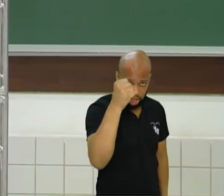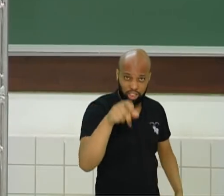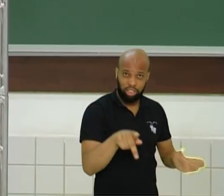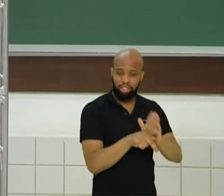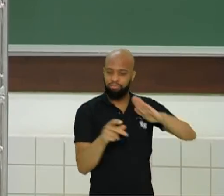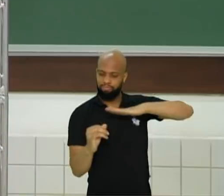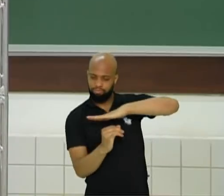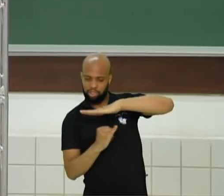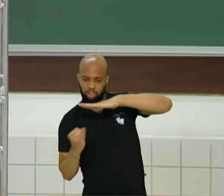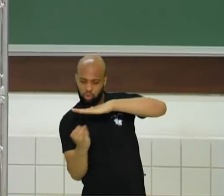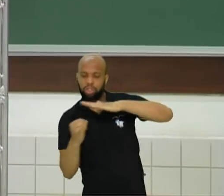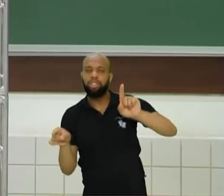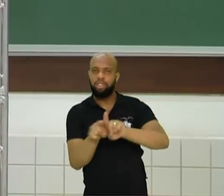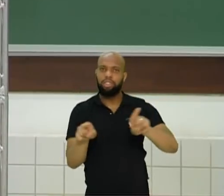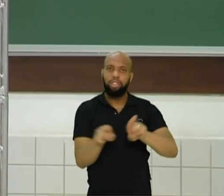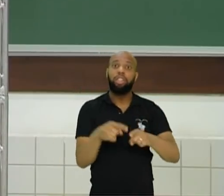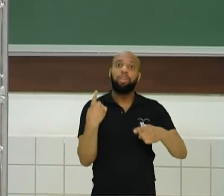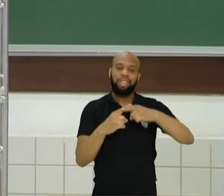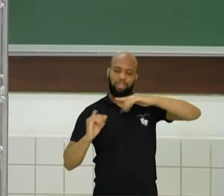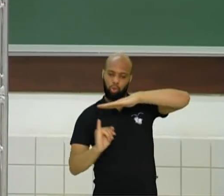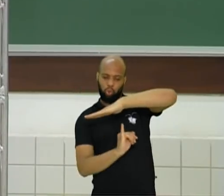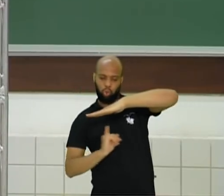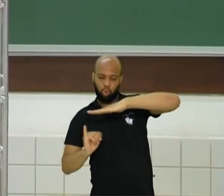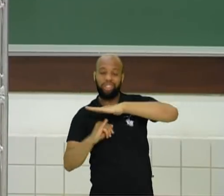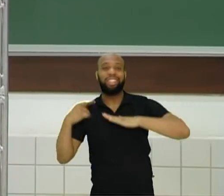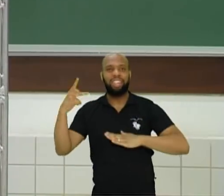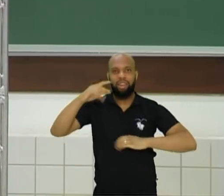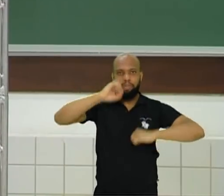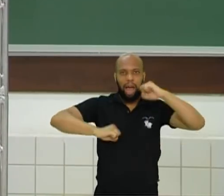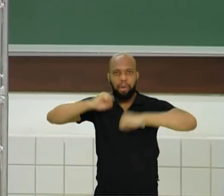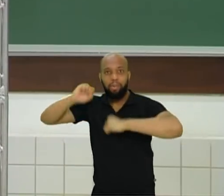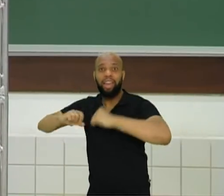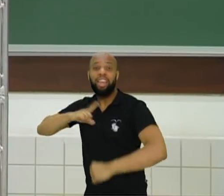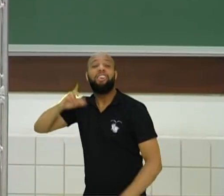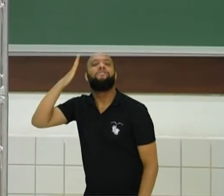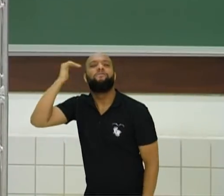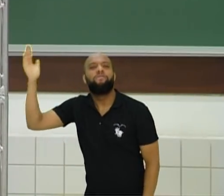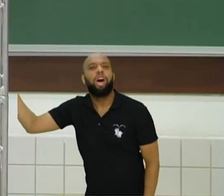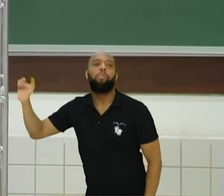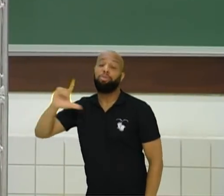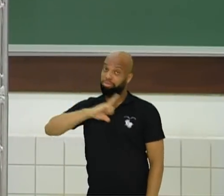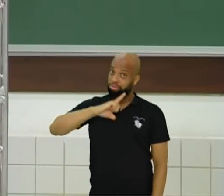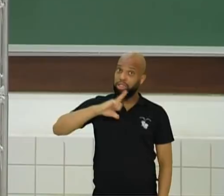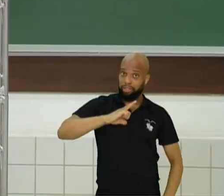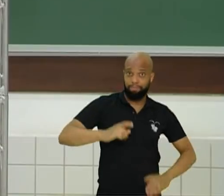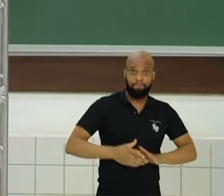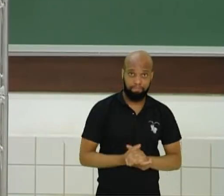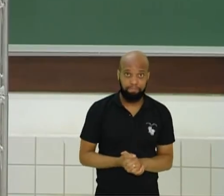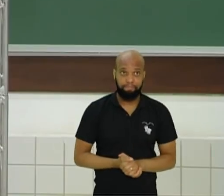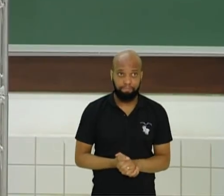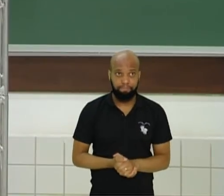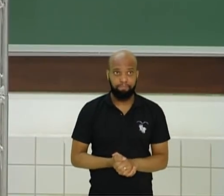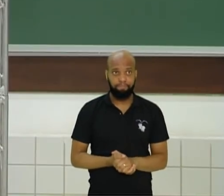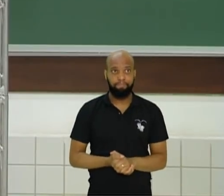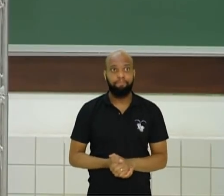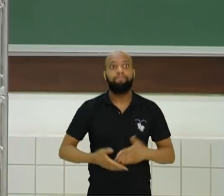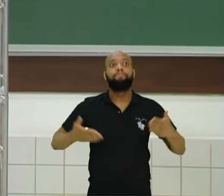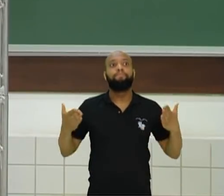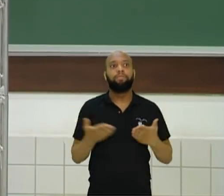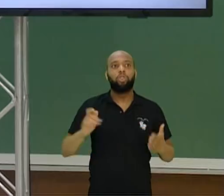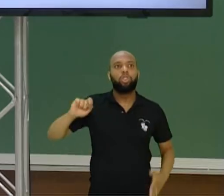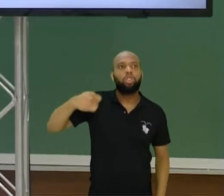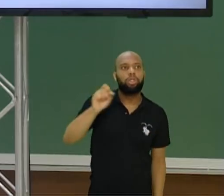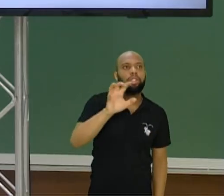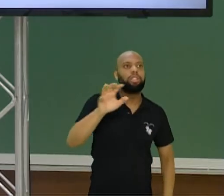das indústrias, né? Suas indústrias são reconhecidas aí mundialmente. E né,